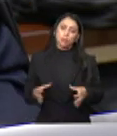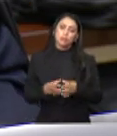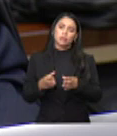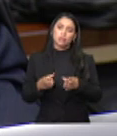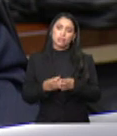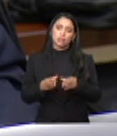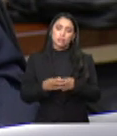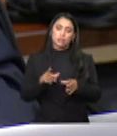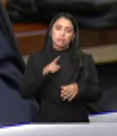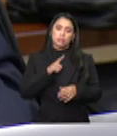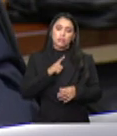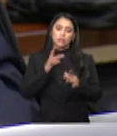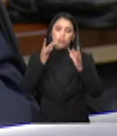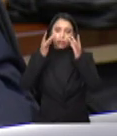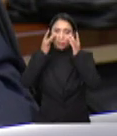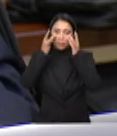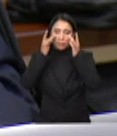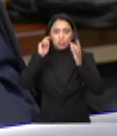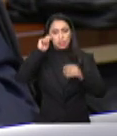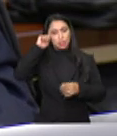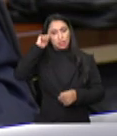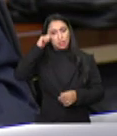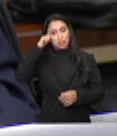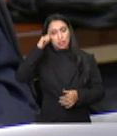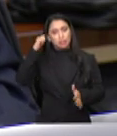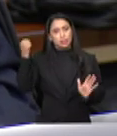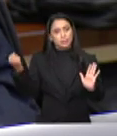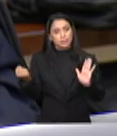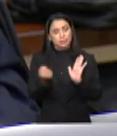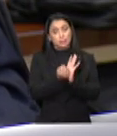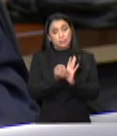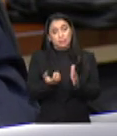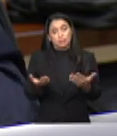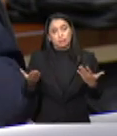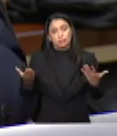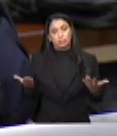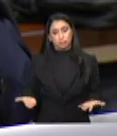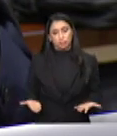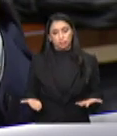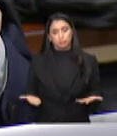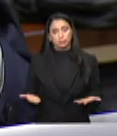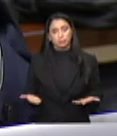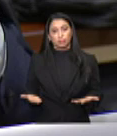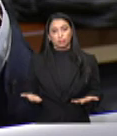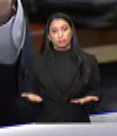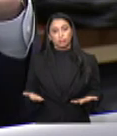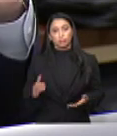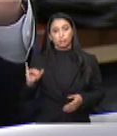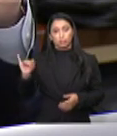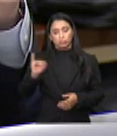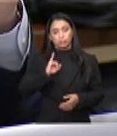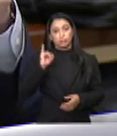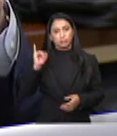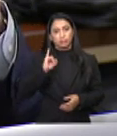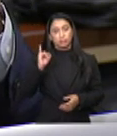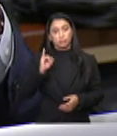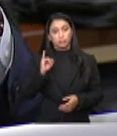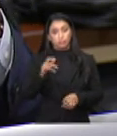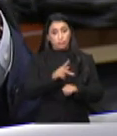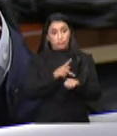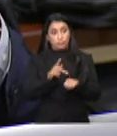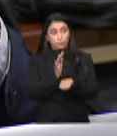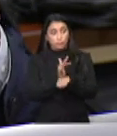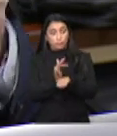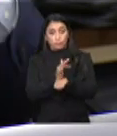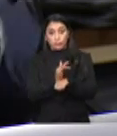tiveram uma presença negra marcante. E, portanto, é importante lembrar que, num país que tem feriado para